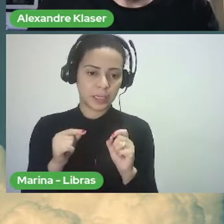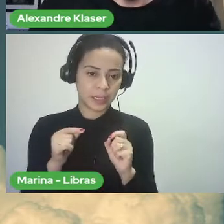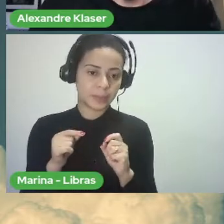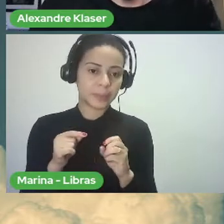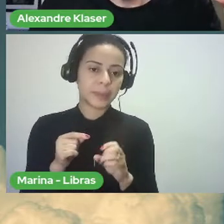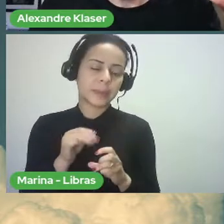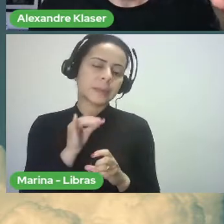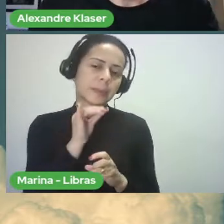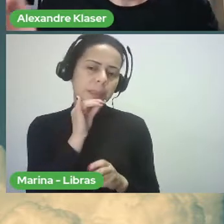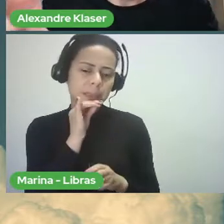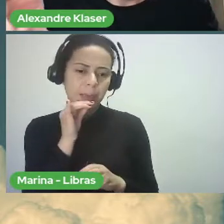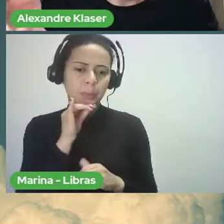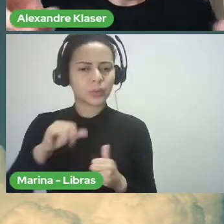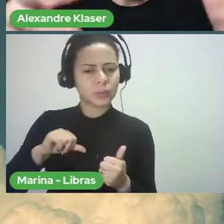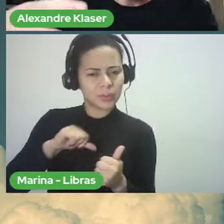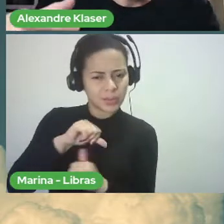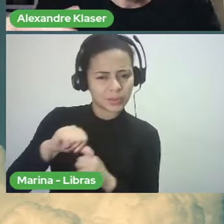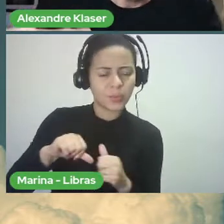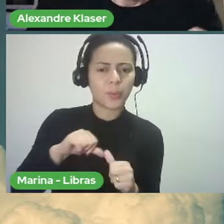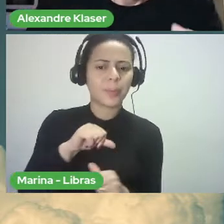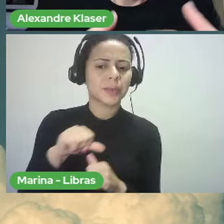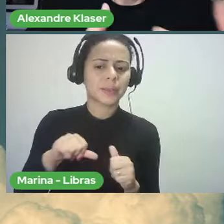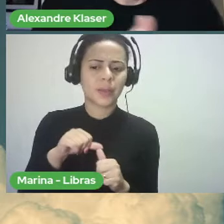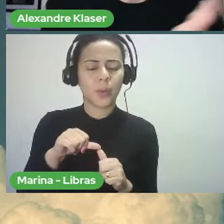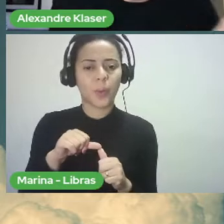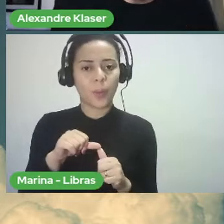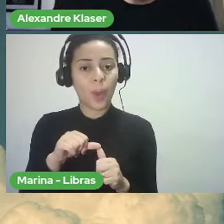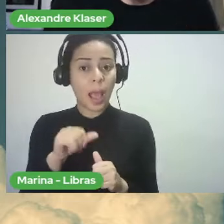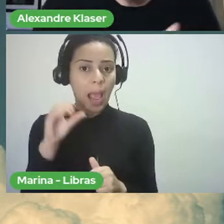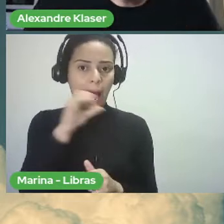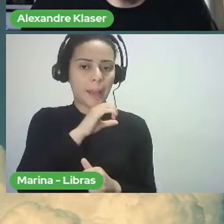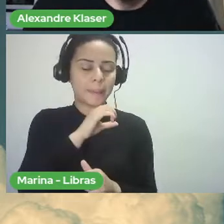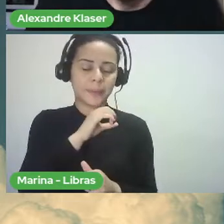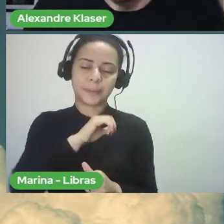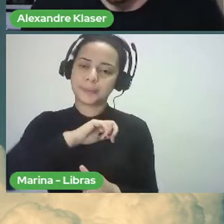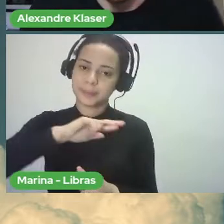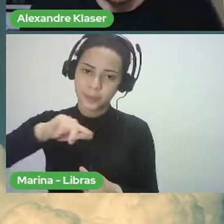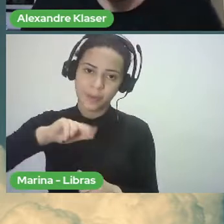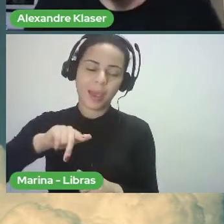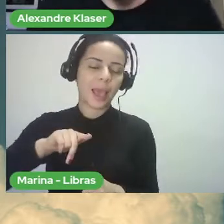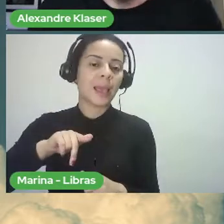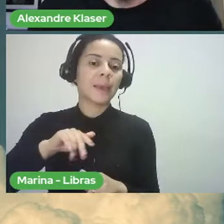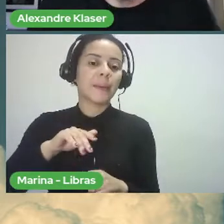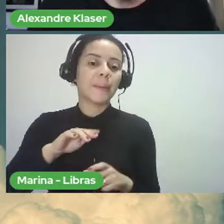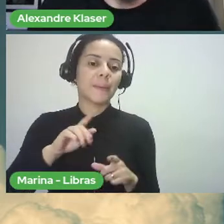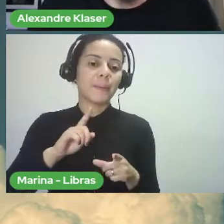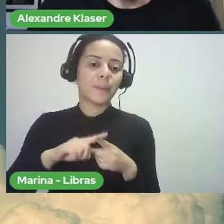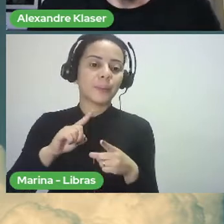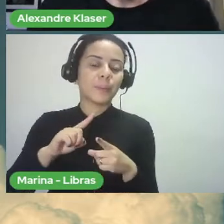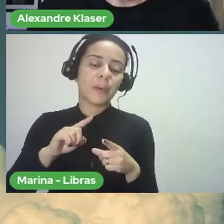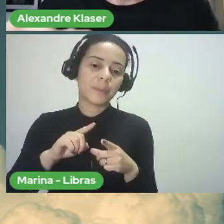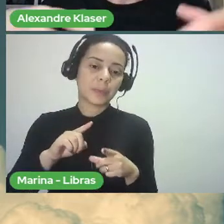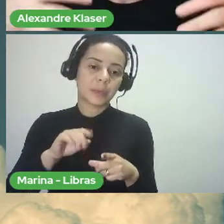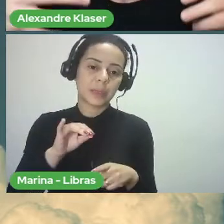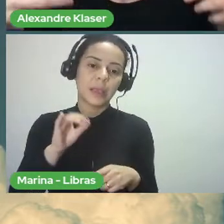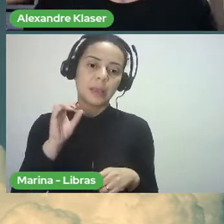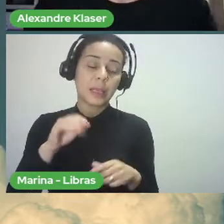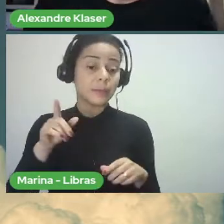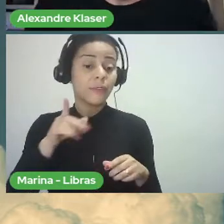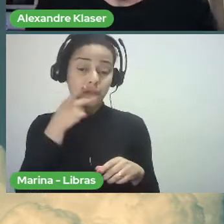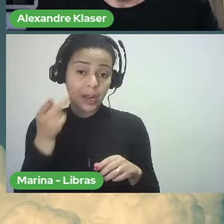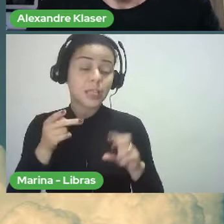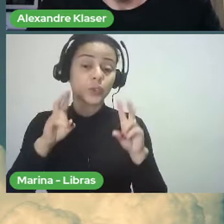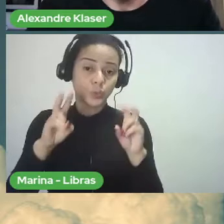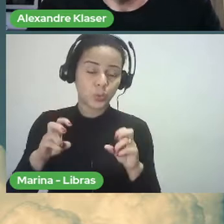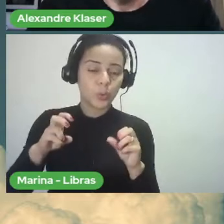por exemplo, uma transformação não é só uma transformação ágil, ela é um pouco mais do que isso, ela nos leva a mais aspectos da organização e toca a mais